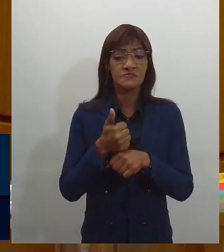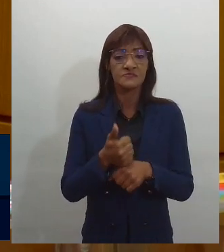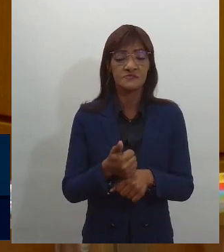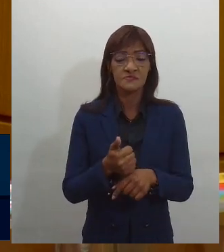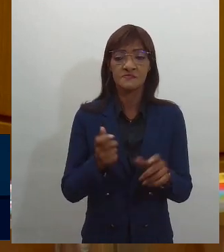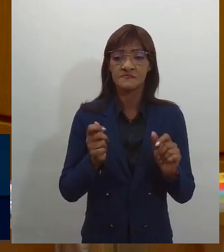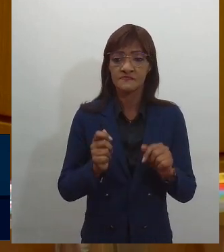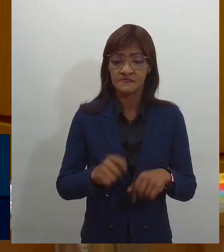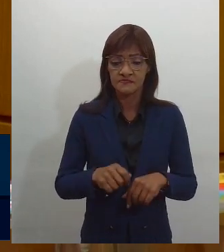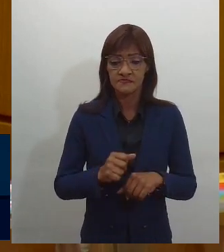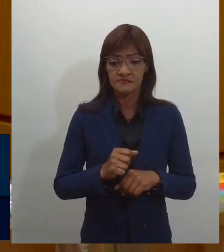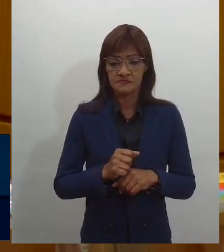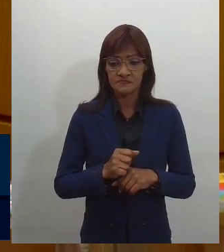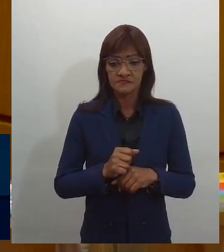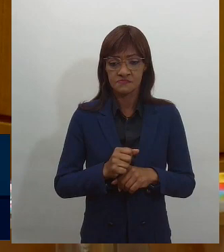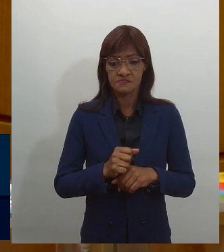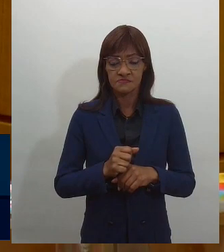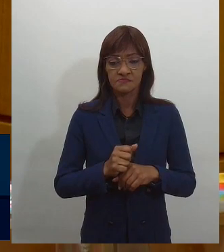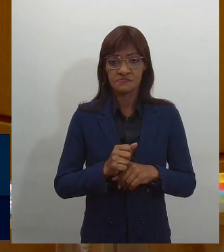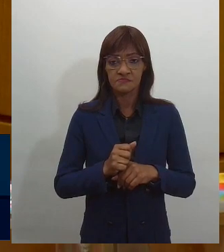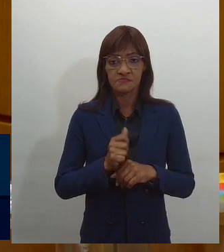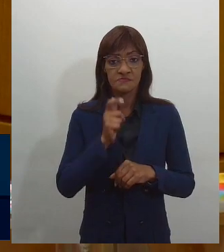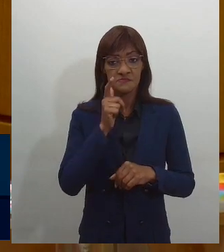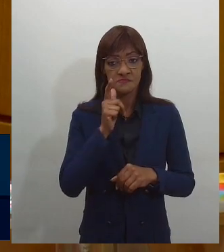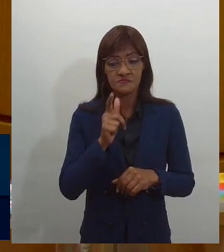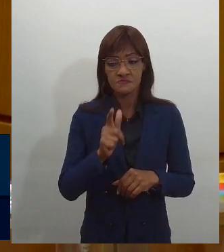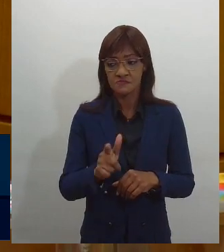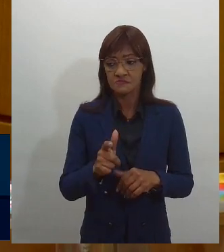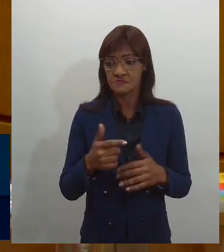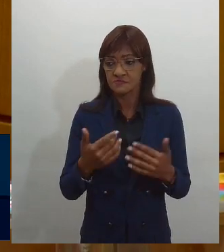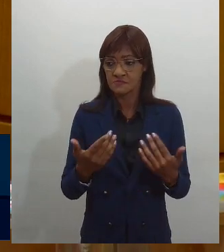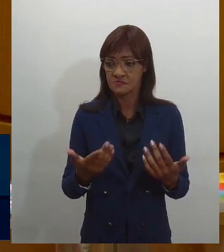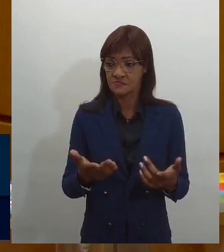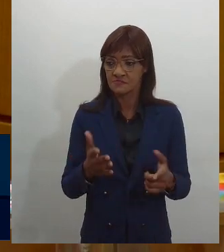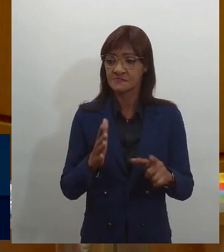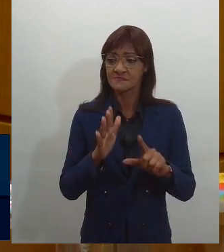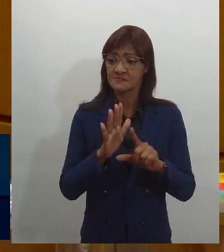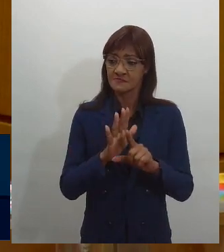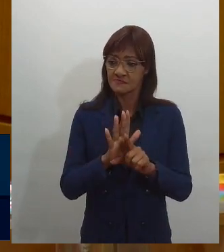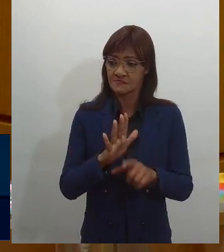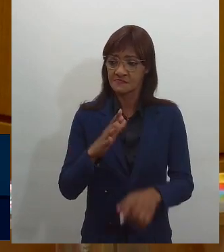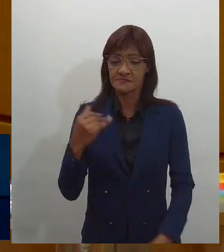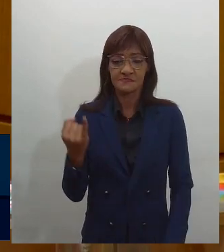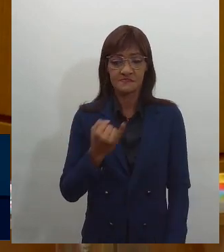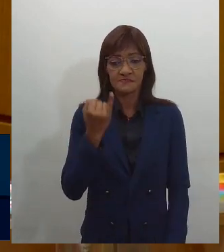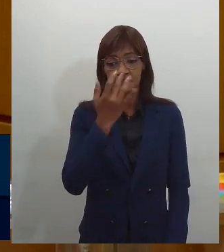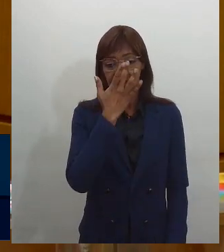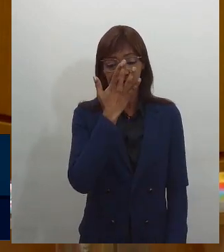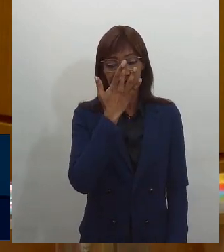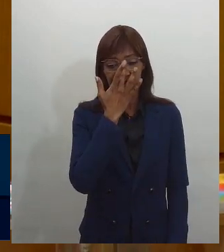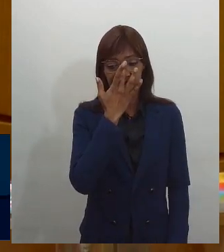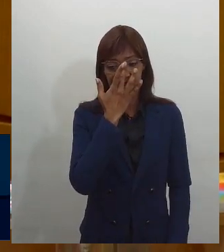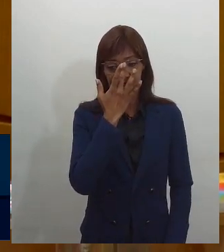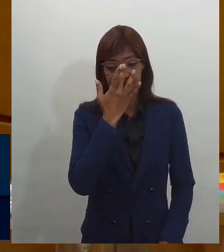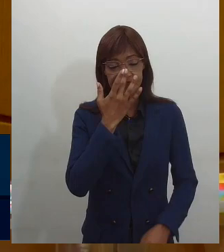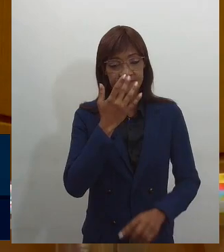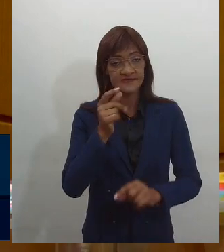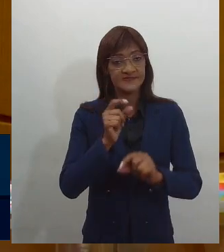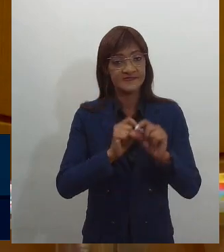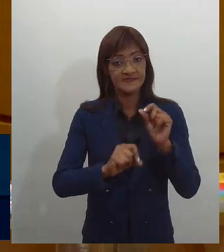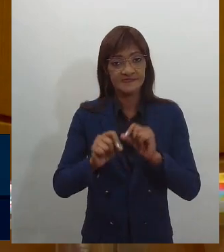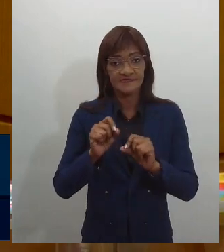a lei, né, tão importante, que o recurso é do governo federal,